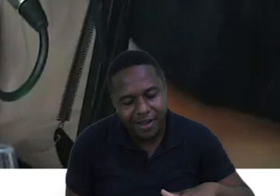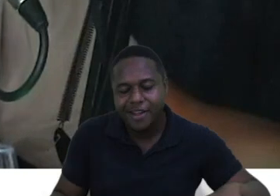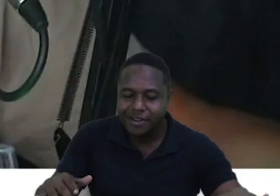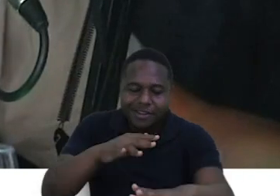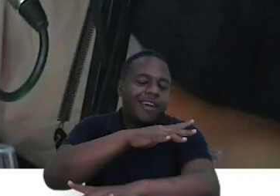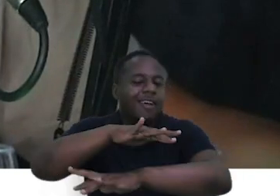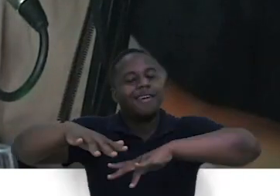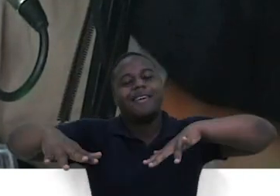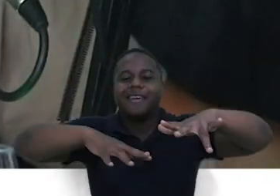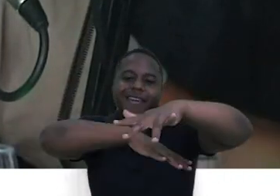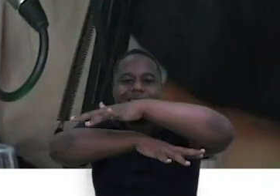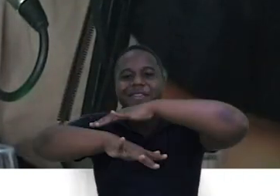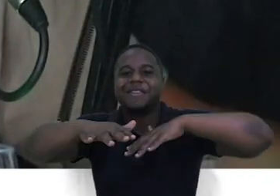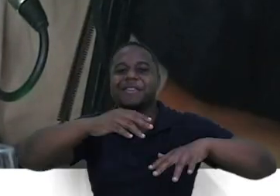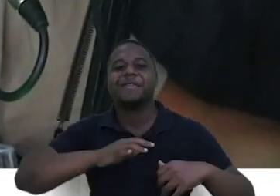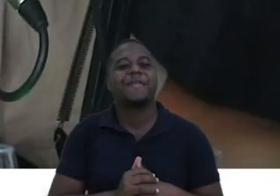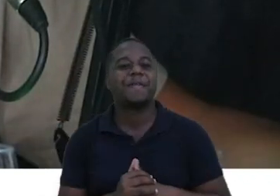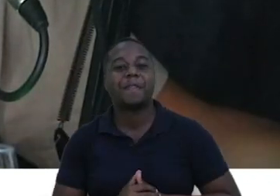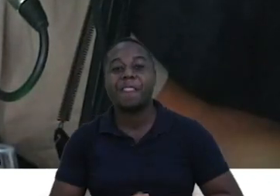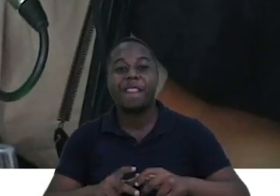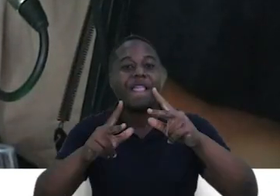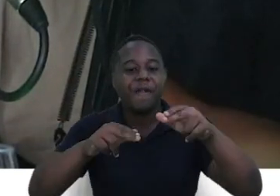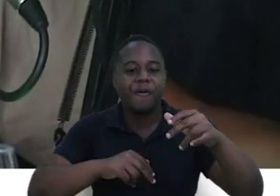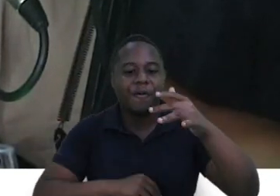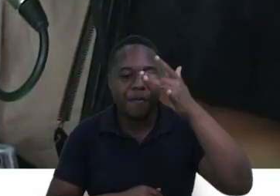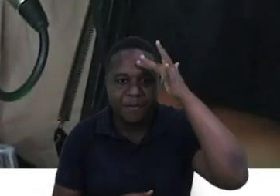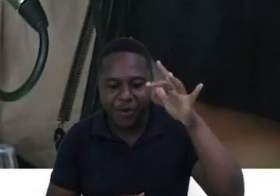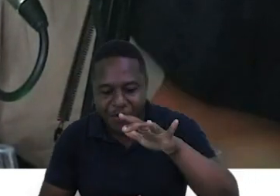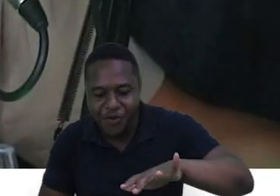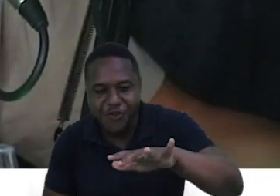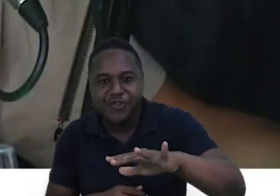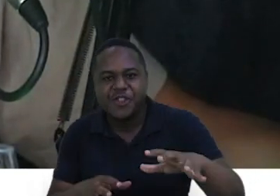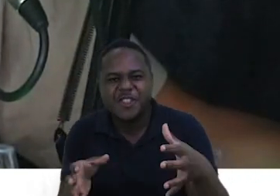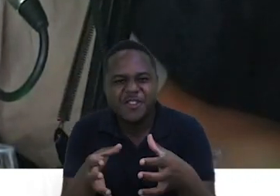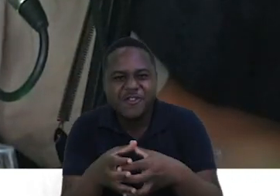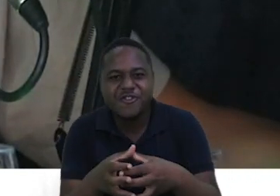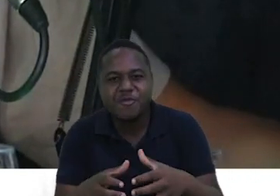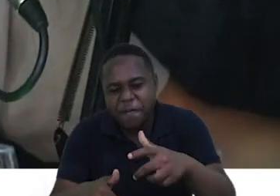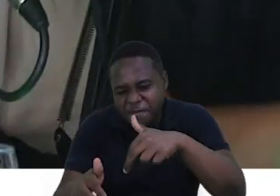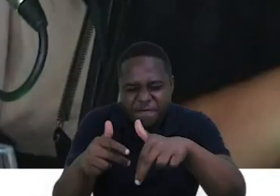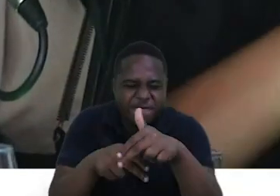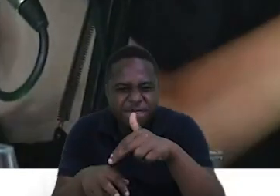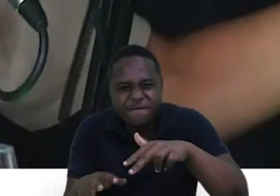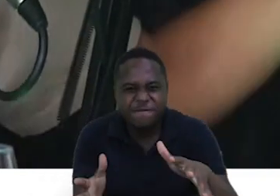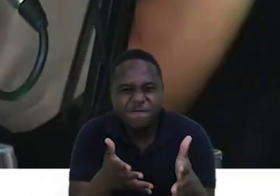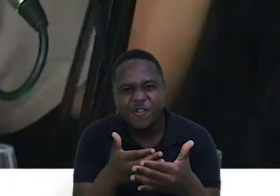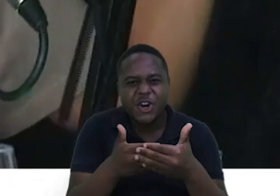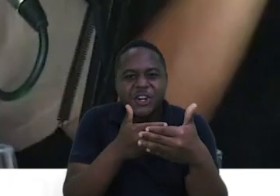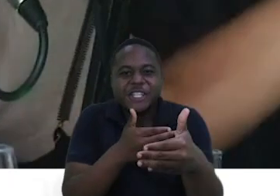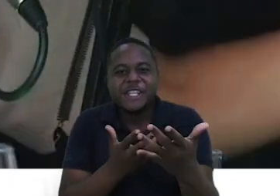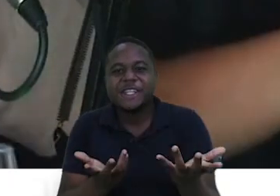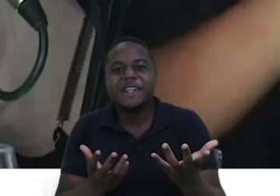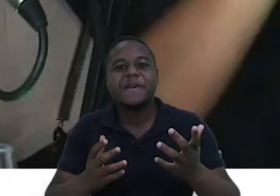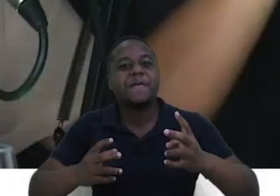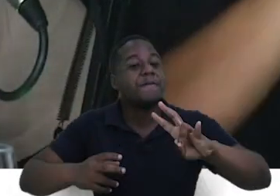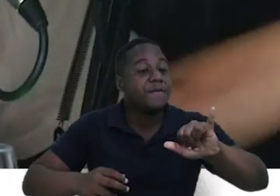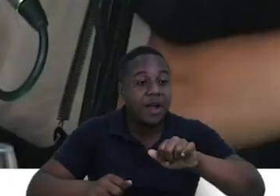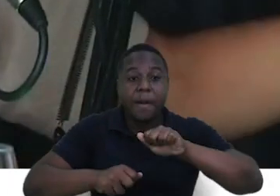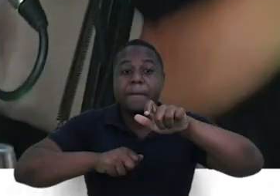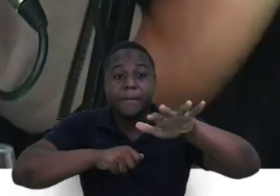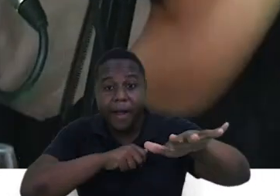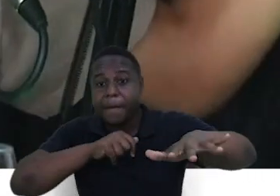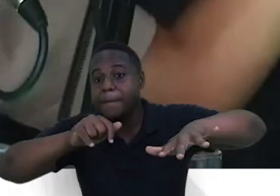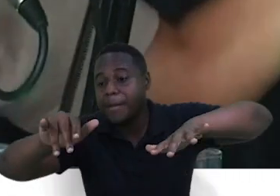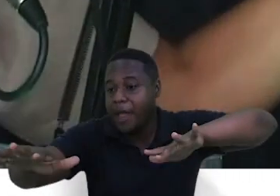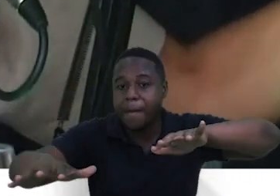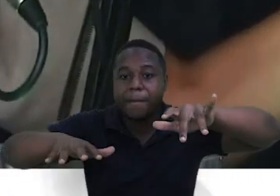criança. Então, a energia do forró, o cultivar o forró, né? E aí, quanto mais vai disseminando, vai se espalhando e vai